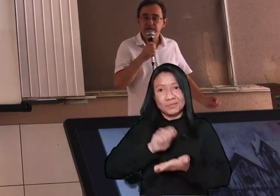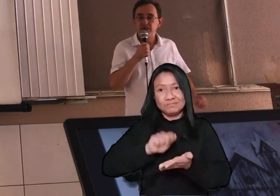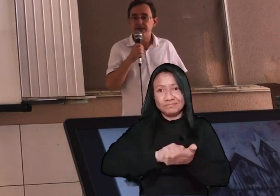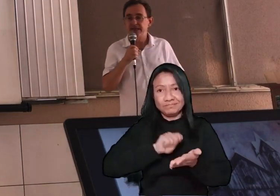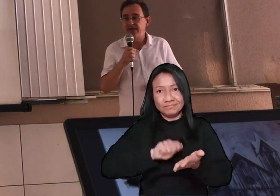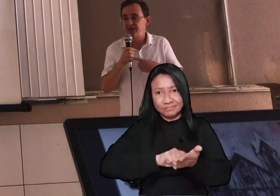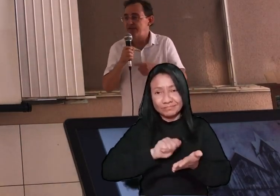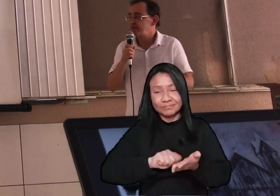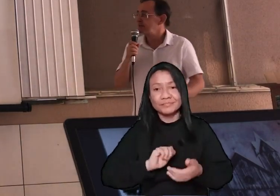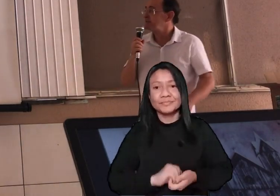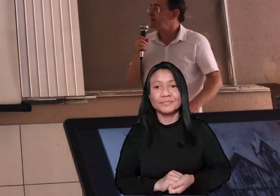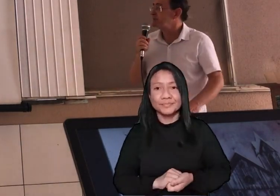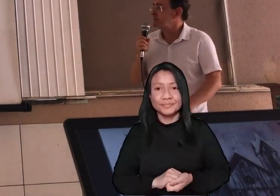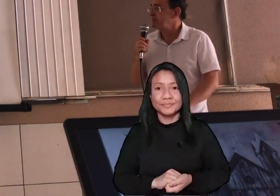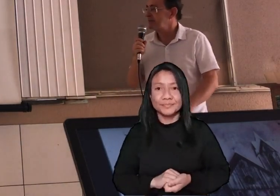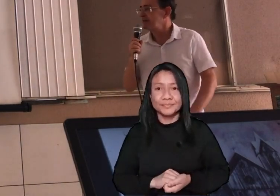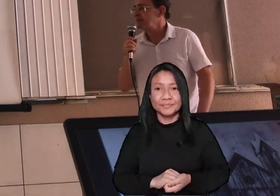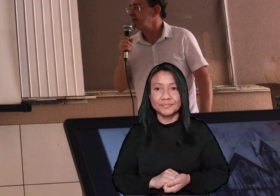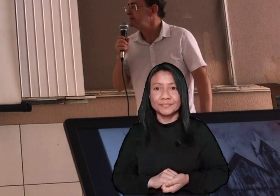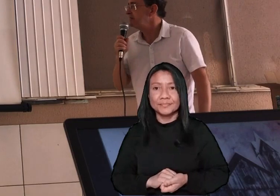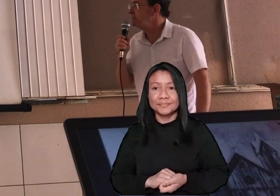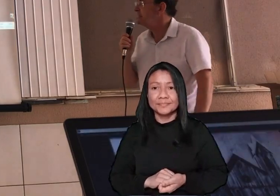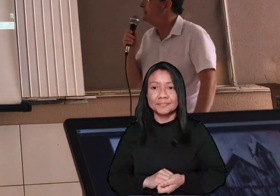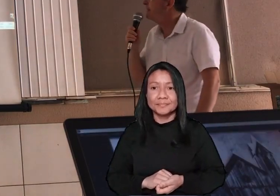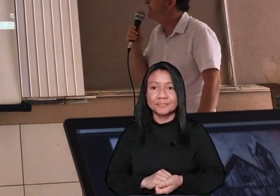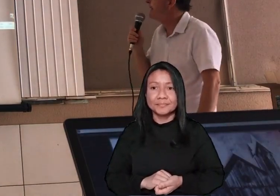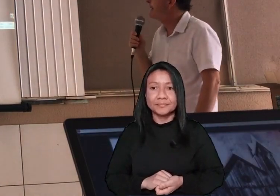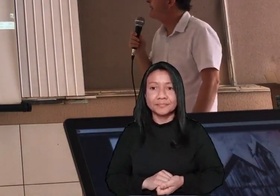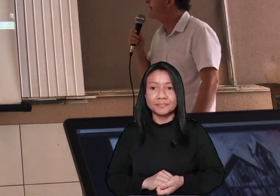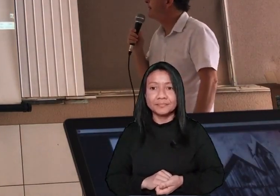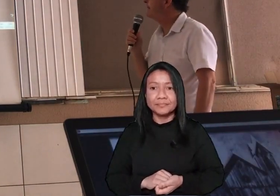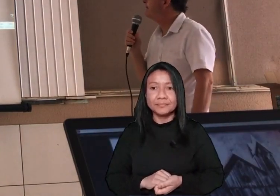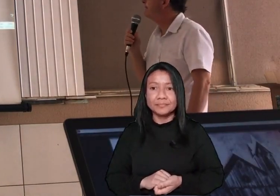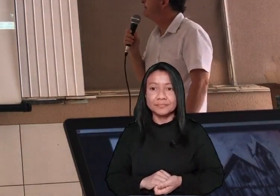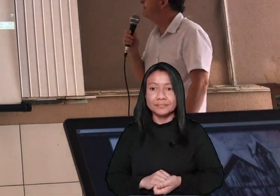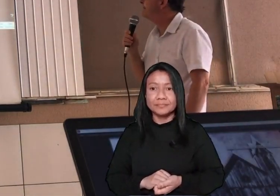Eu acho que podemos passar mais umas fotos também, Rony? Vamos lá.